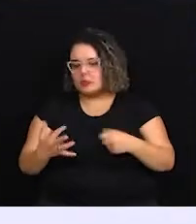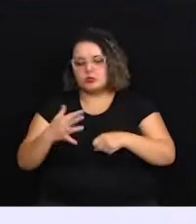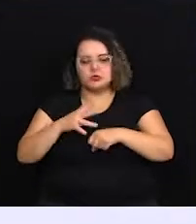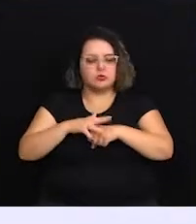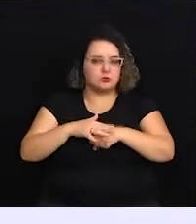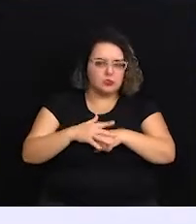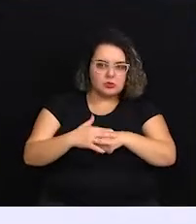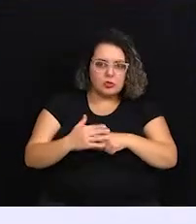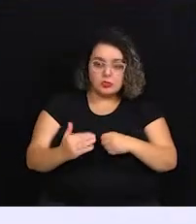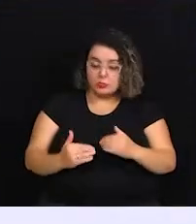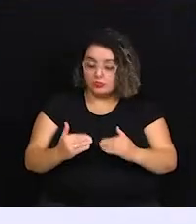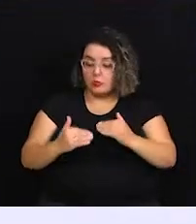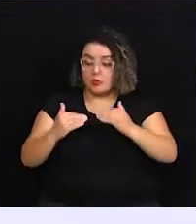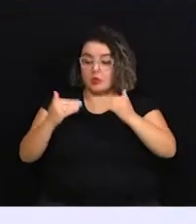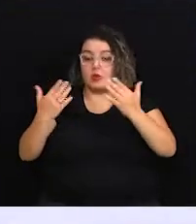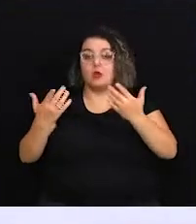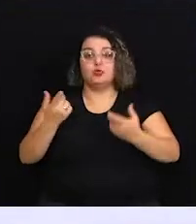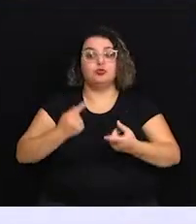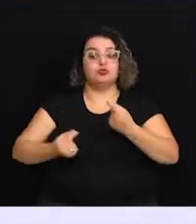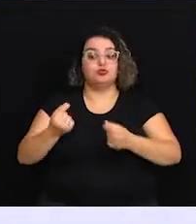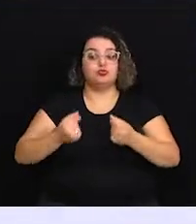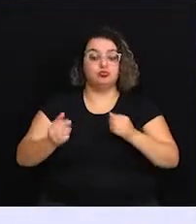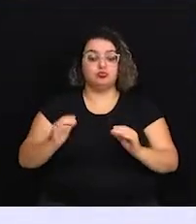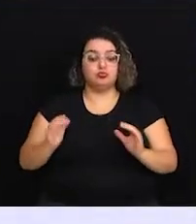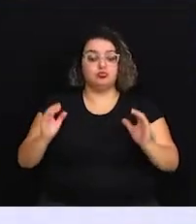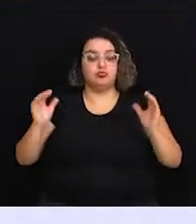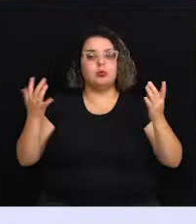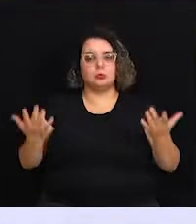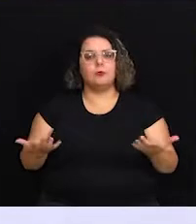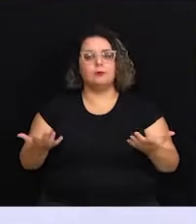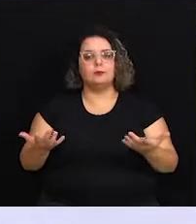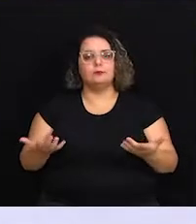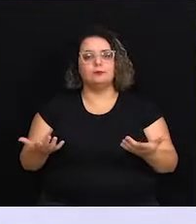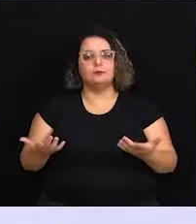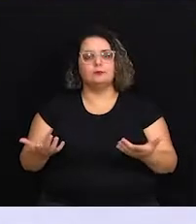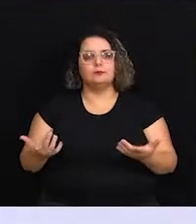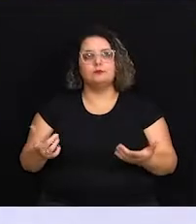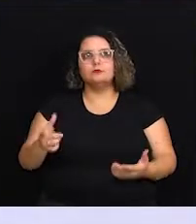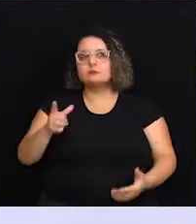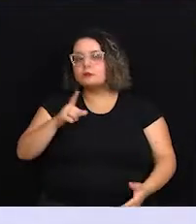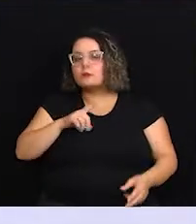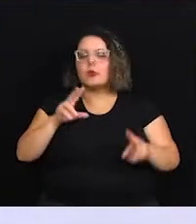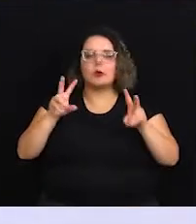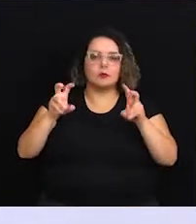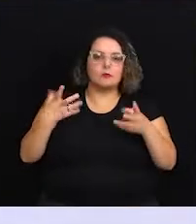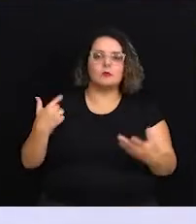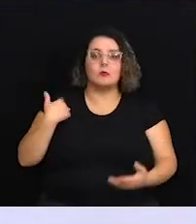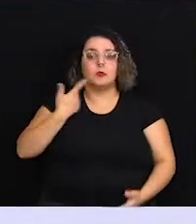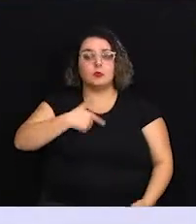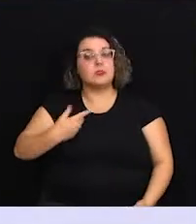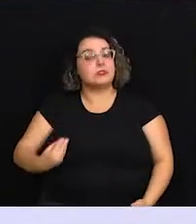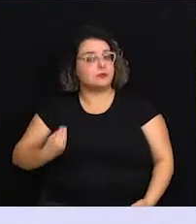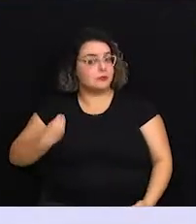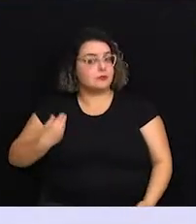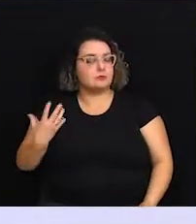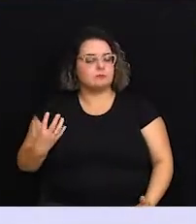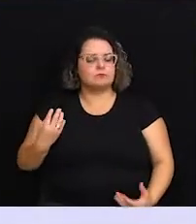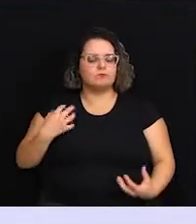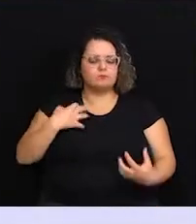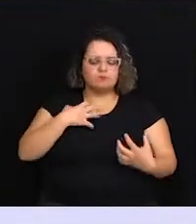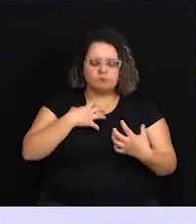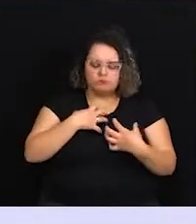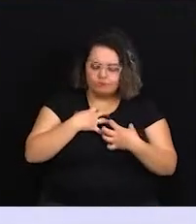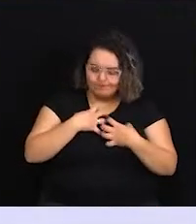de prosperidade, de dinheiro. Então, a gente tem um tema na nossa vida, algo que está nos angustiando,